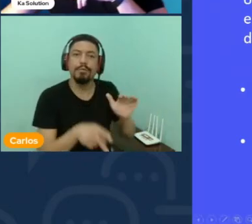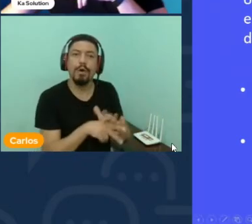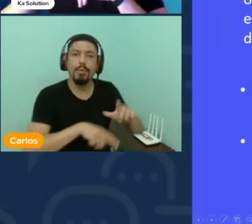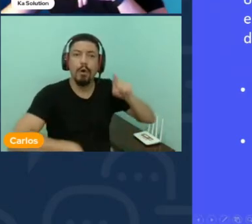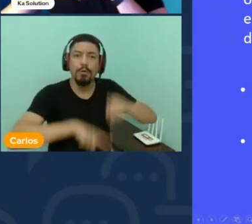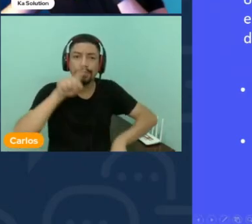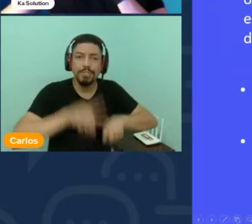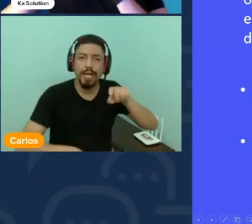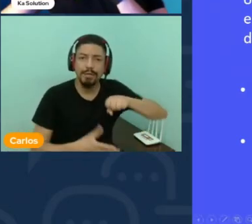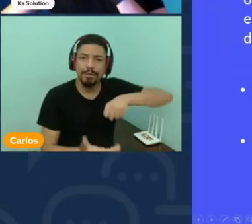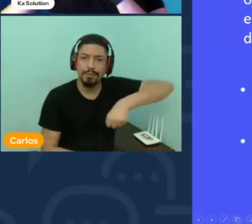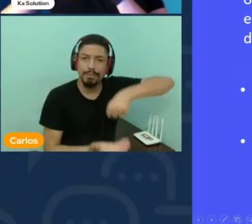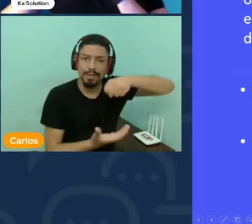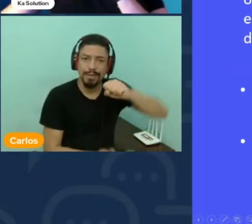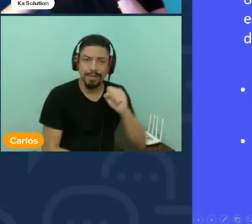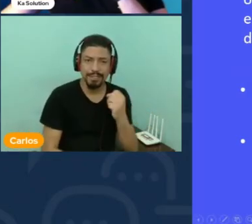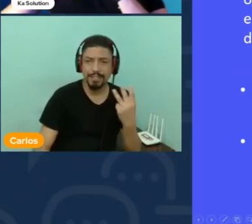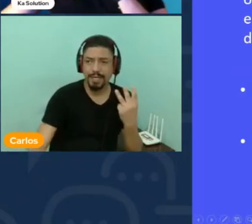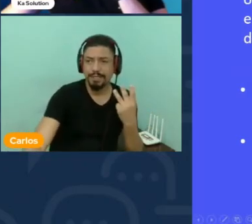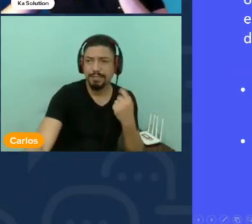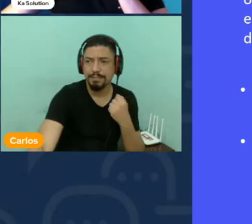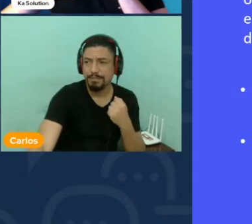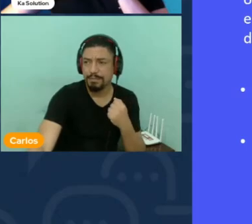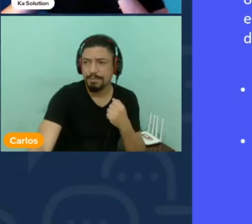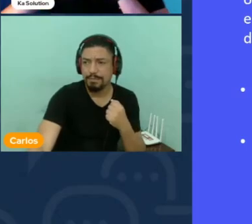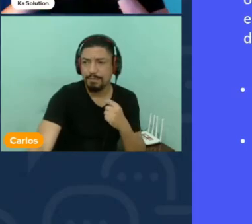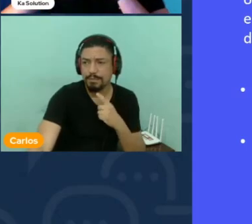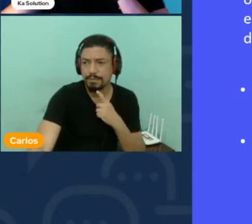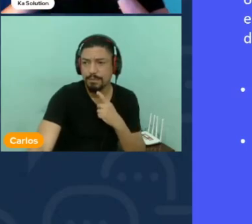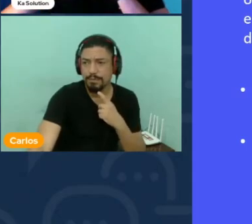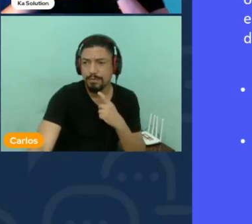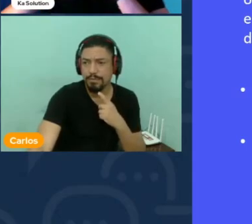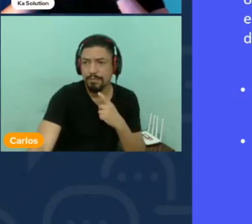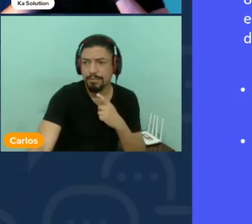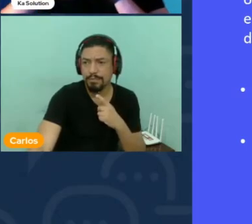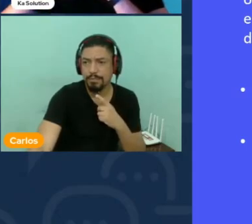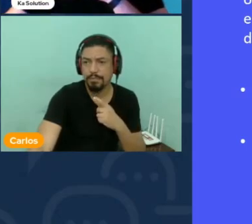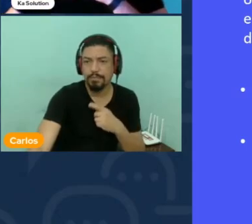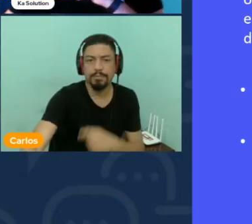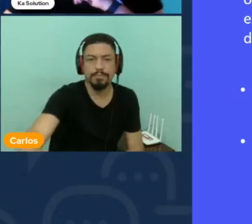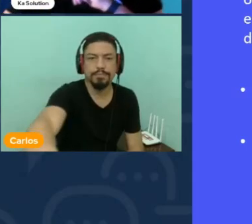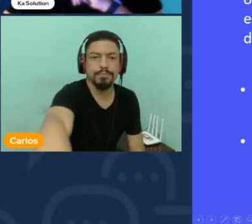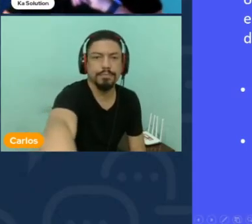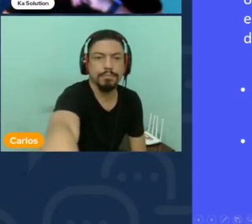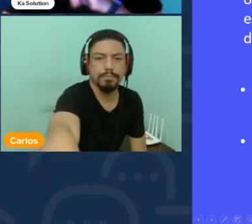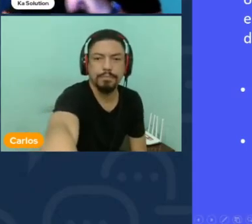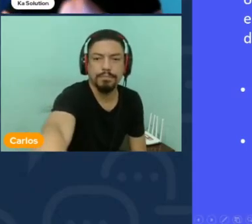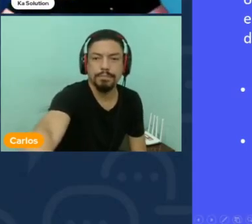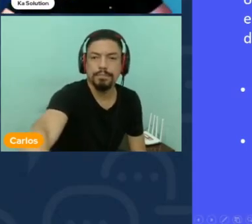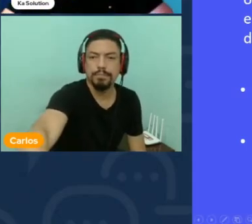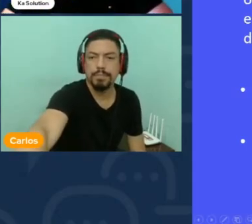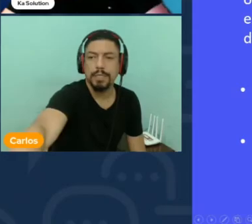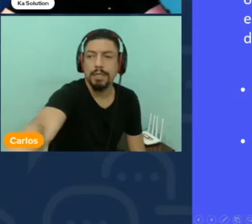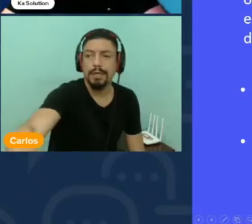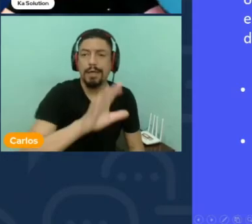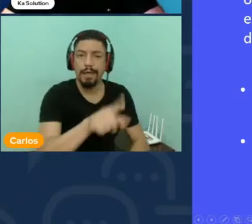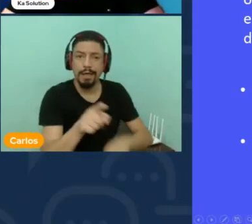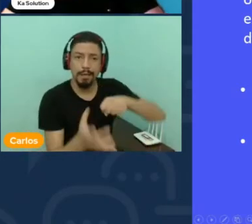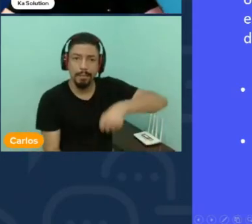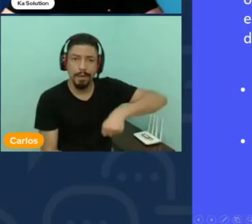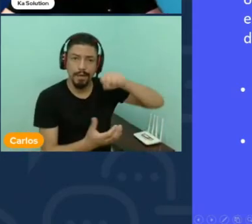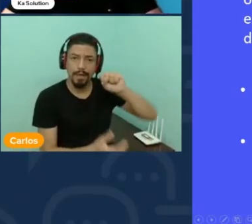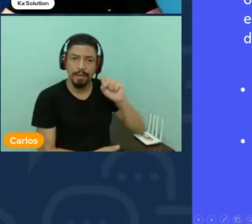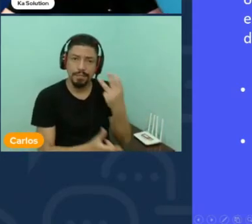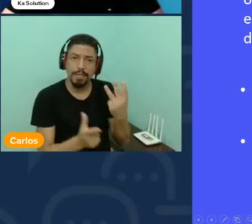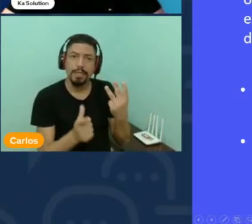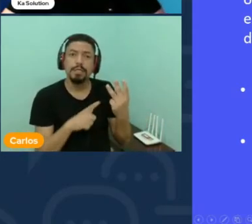Simple Storage Service, ou Amazon S3. Fome, né? Vou lá buscar Olha só, ele é cafezinho. desenvolvido para